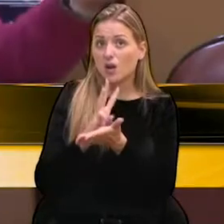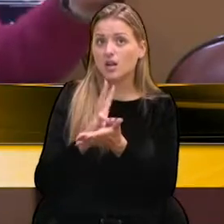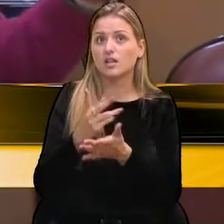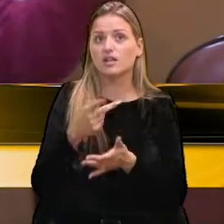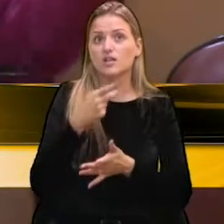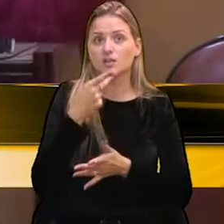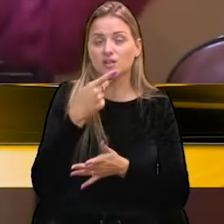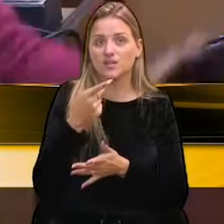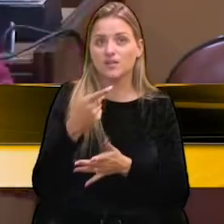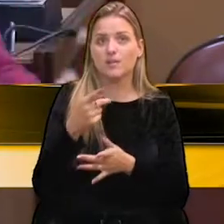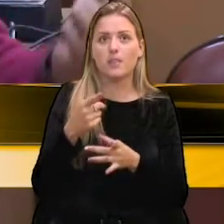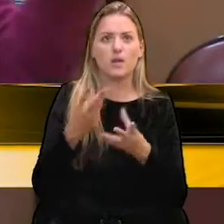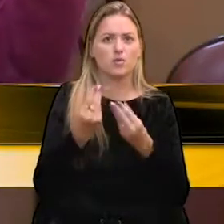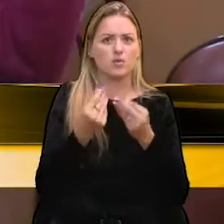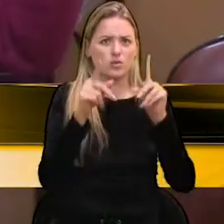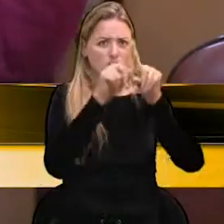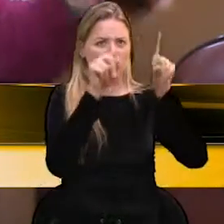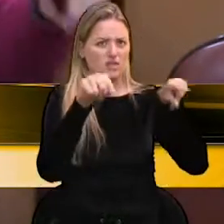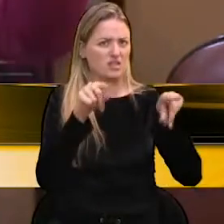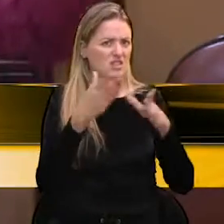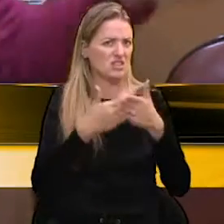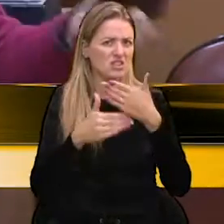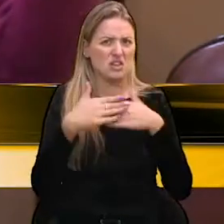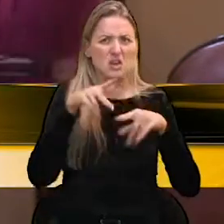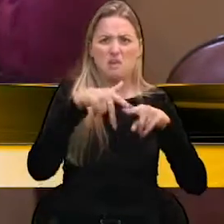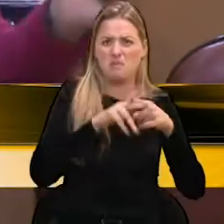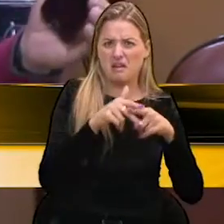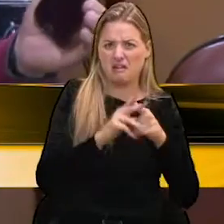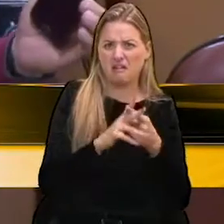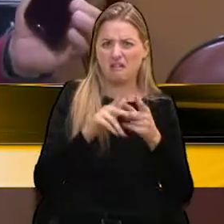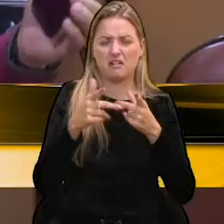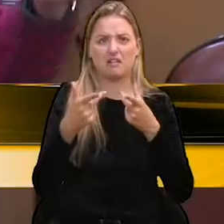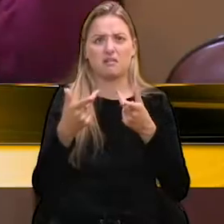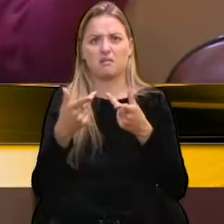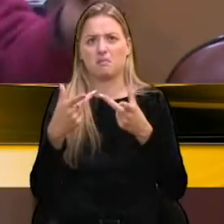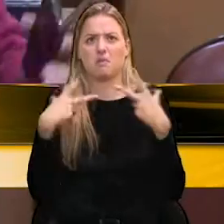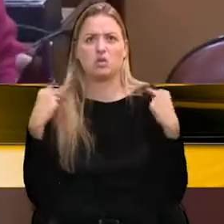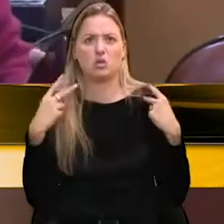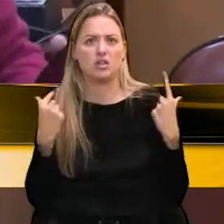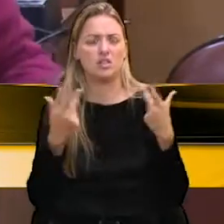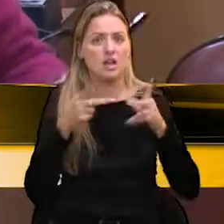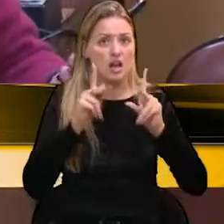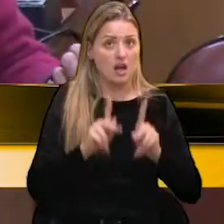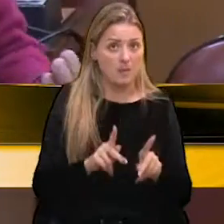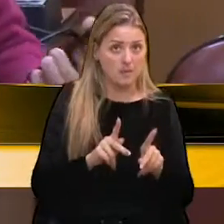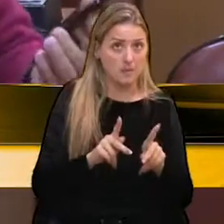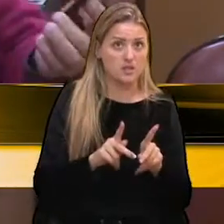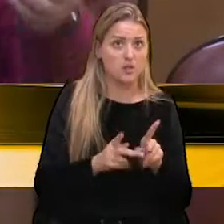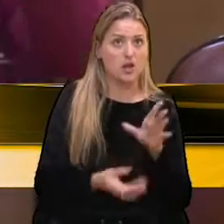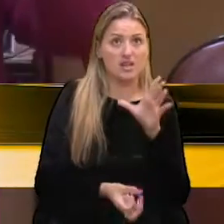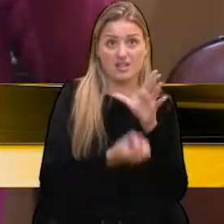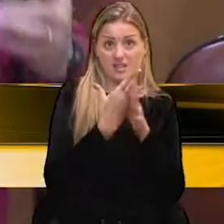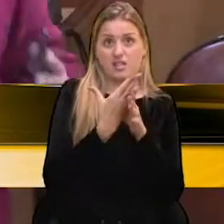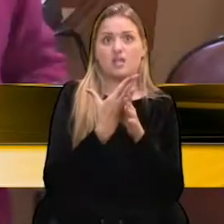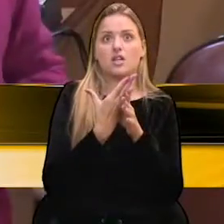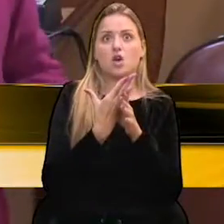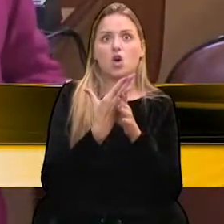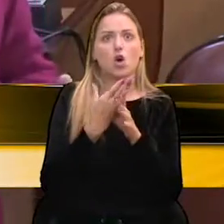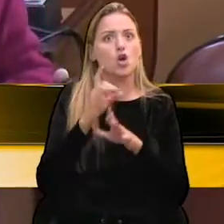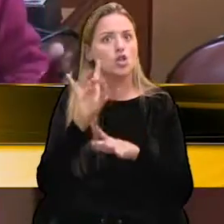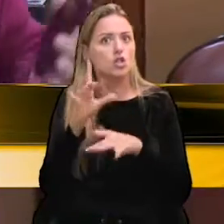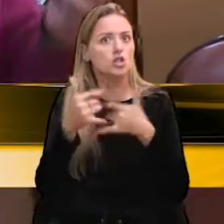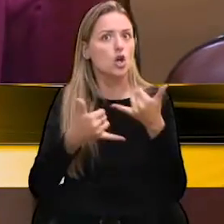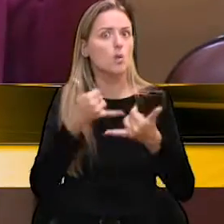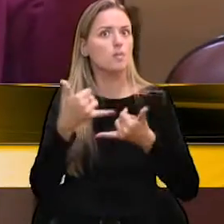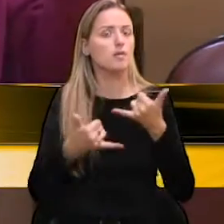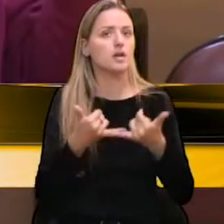vários funcionários de tudo que é mecânico, é manobrista. Então, essa pessoa que faz, se foi em tom de